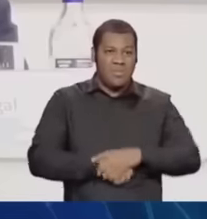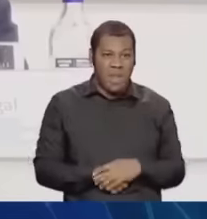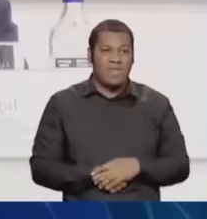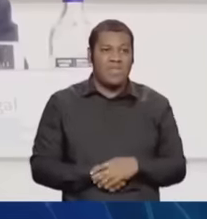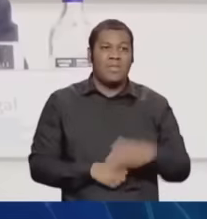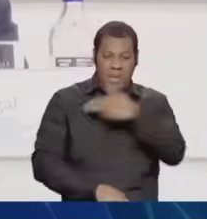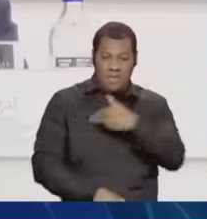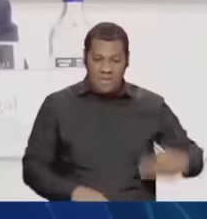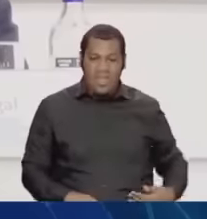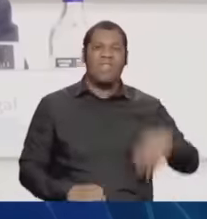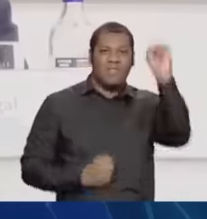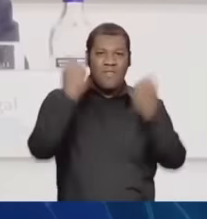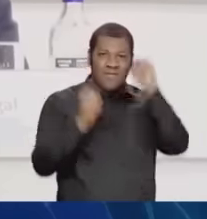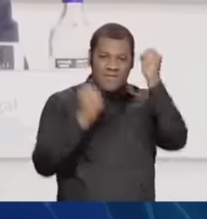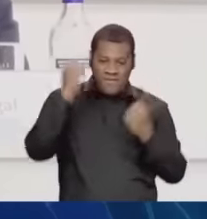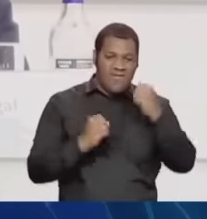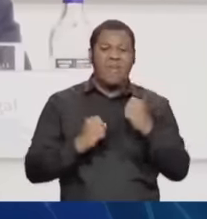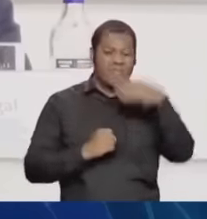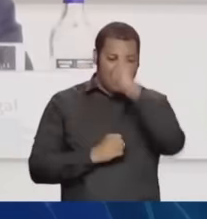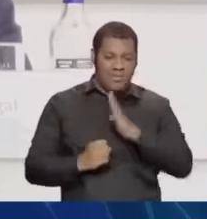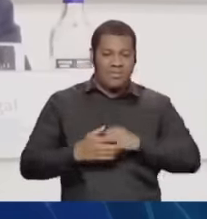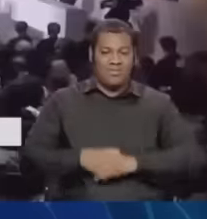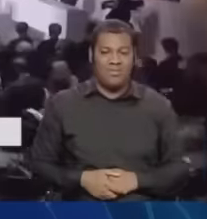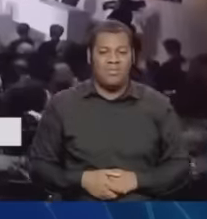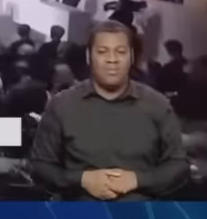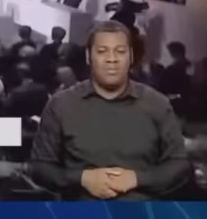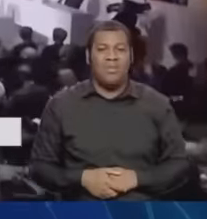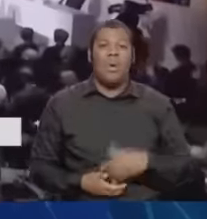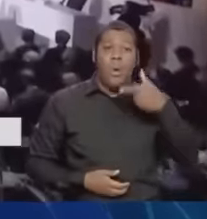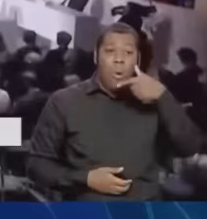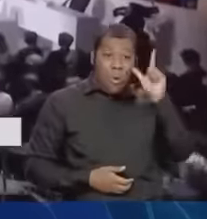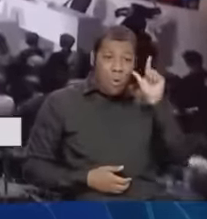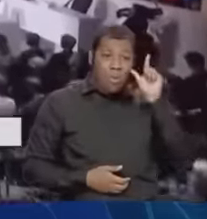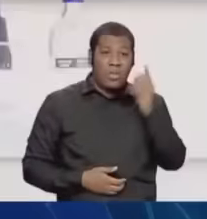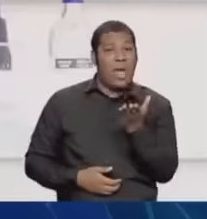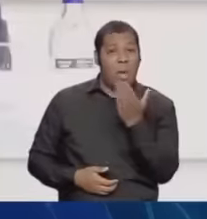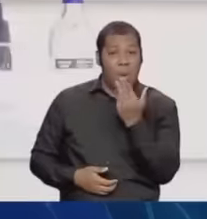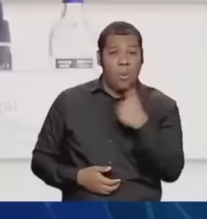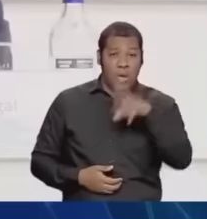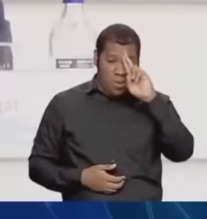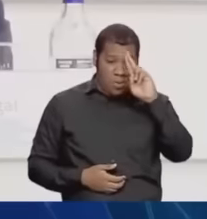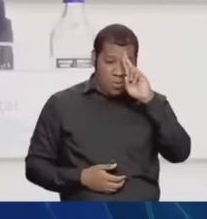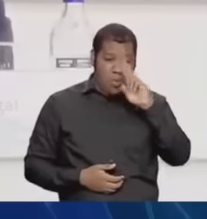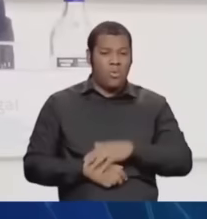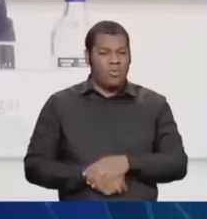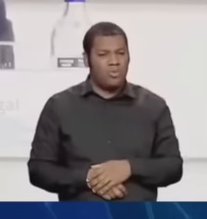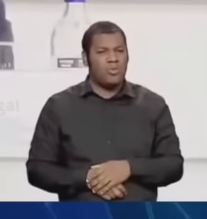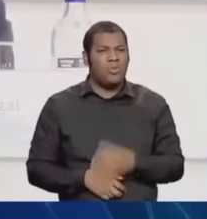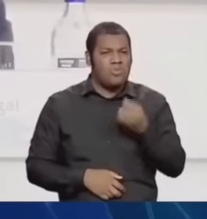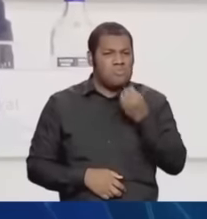produtos acabados e não apenas minério. Foi a melhor coisa que eu ouvi aqui ontem no jantar e hoje aqui nessa reunião. Porque é